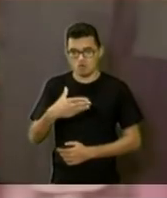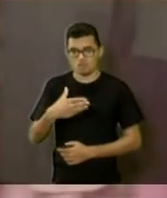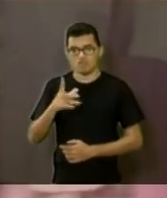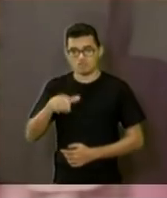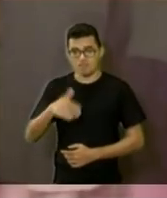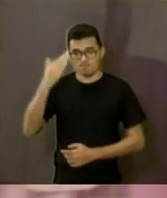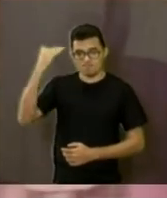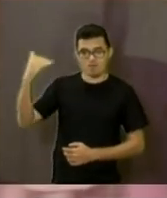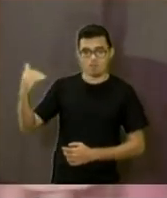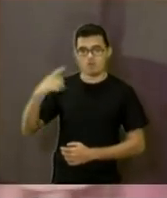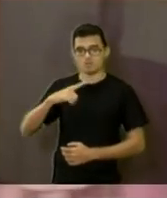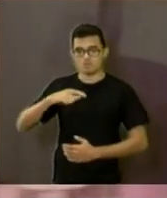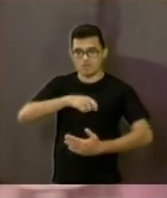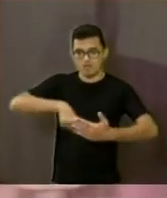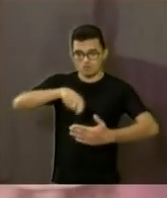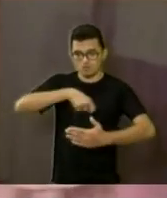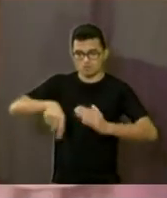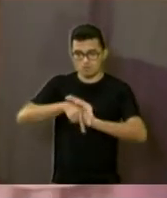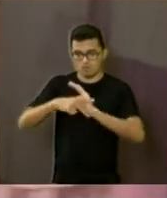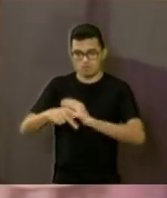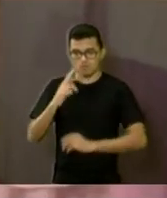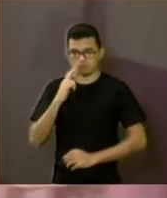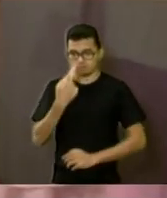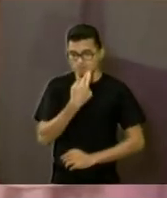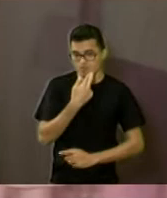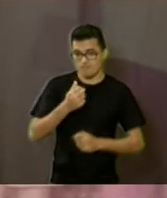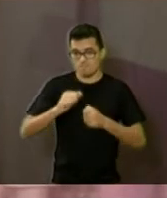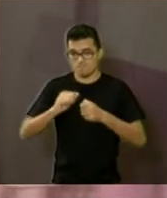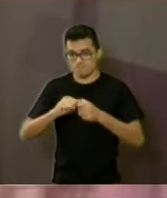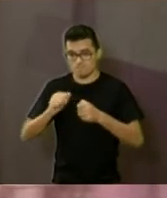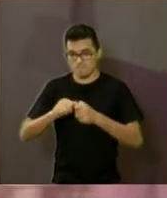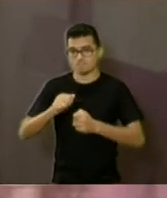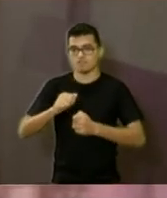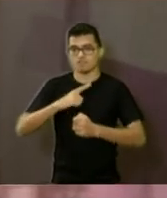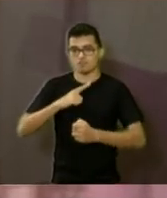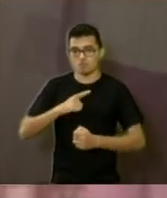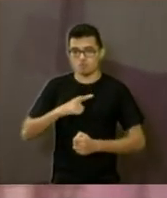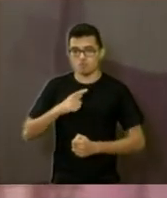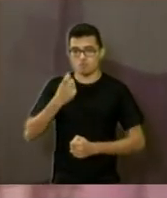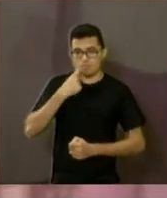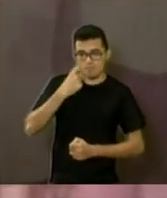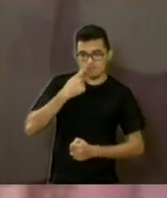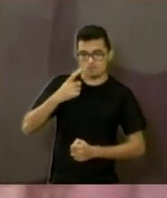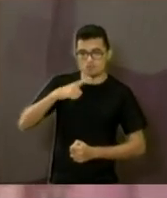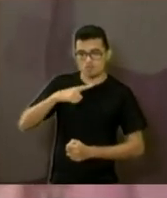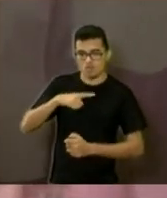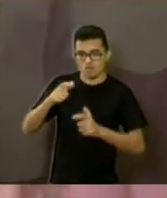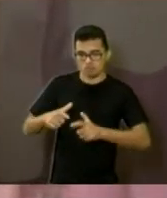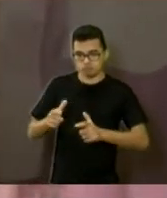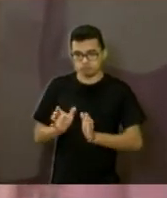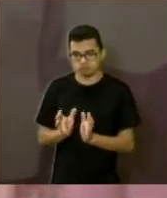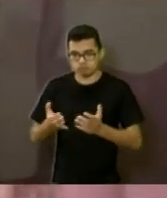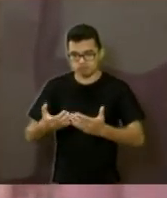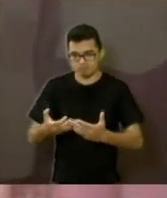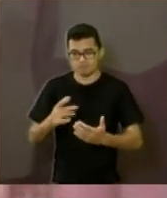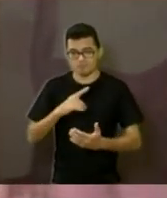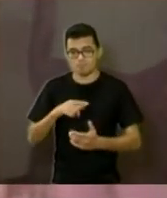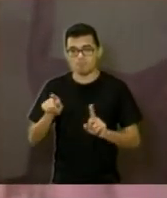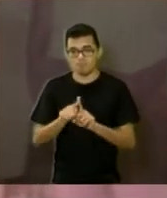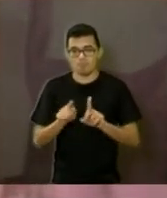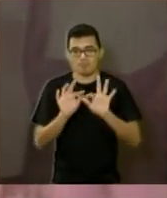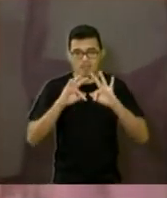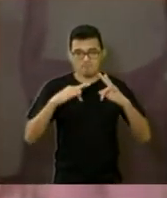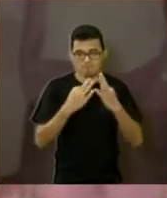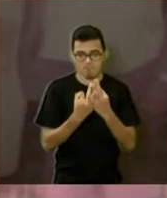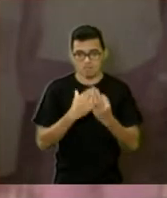restaurante. A ideia de fazer o peixe na cumbuca foi de Moacir. A família também comandou o primeiro restaurante do Clube